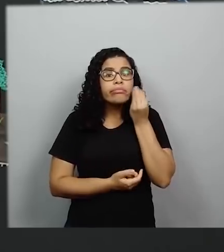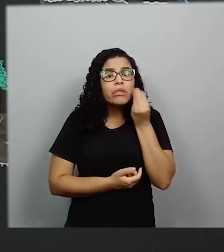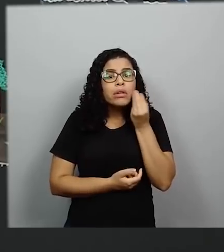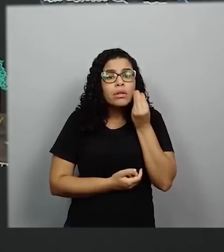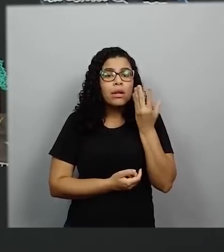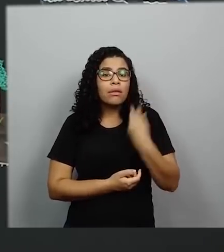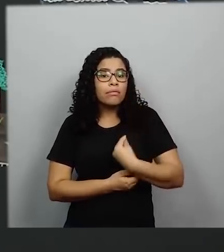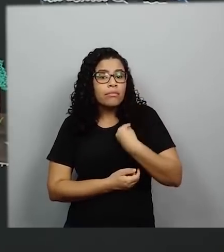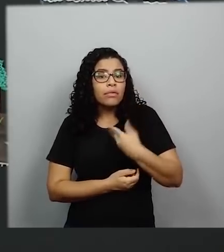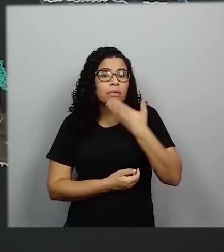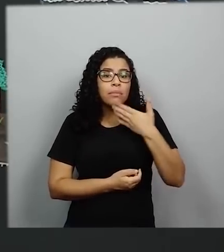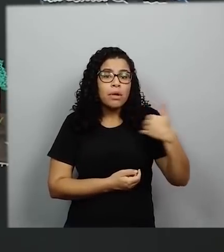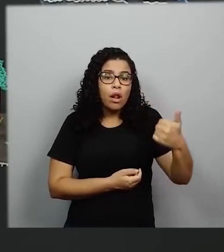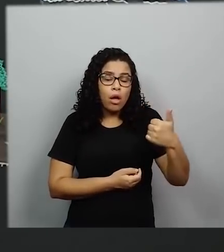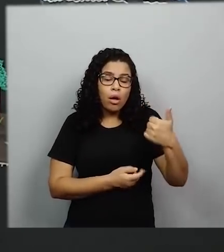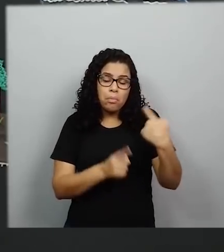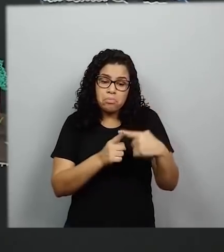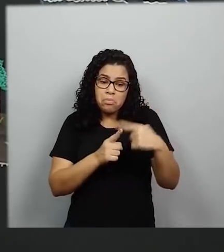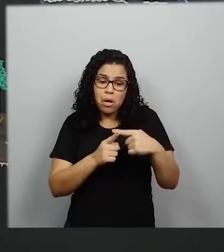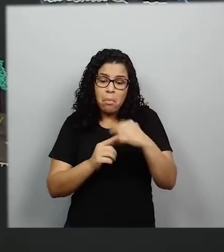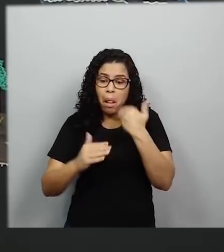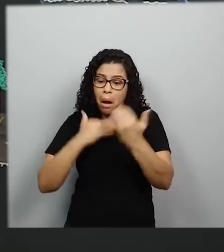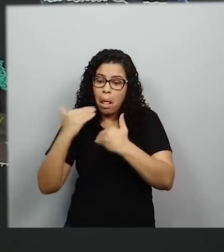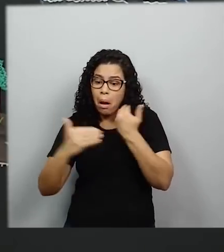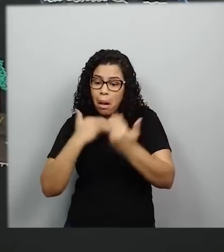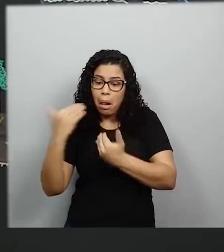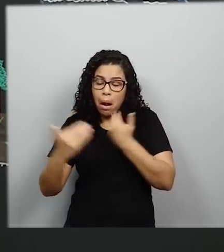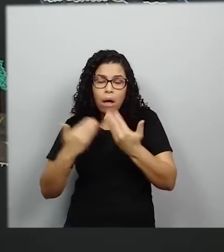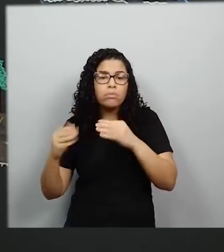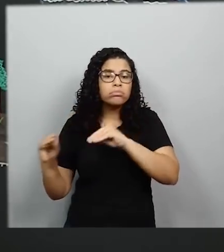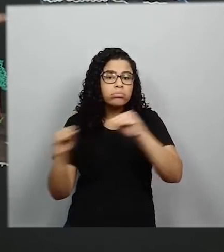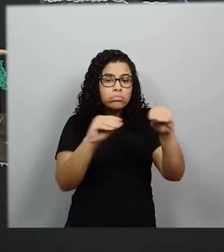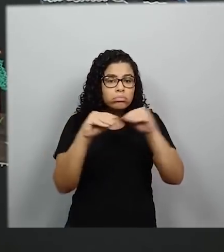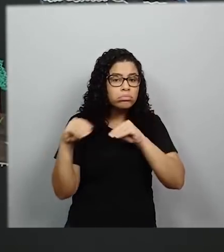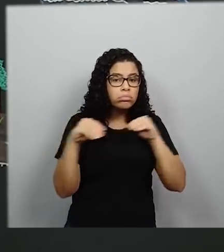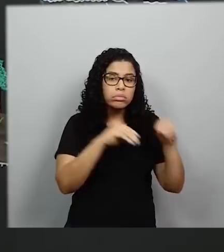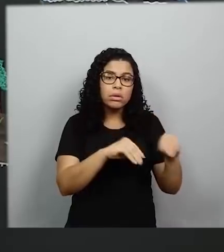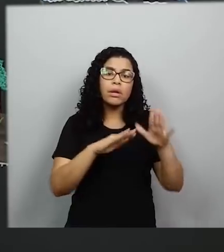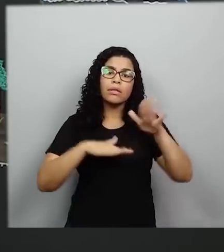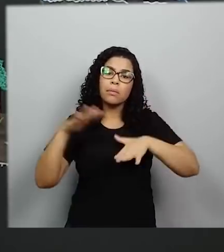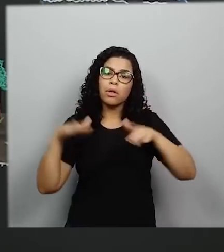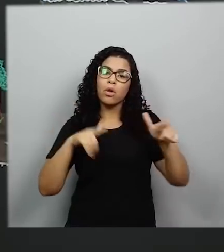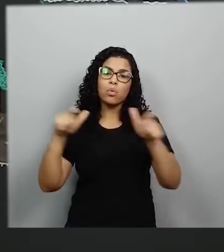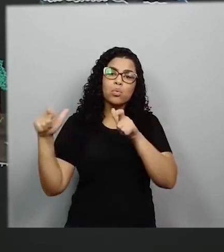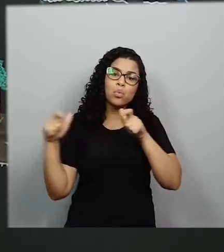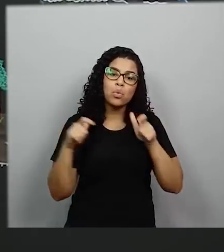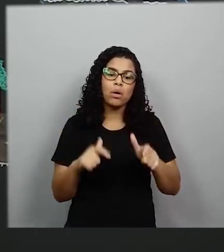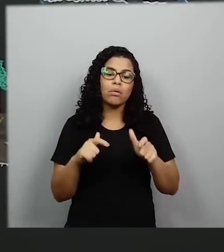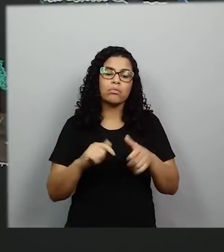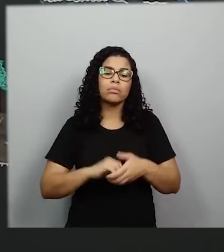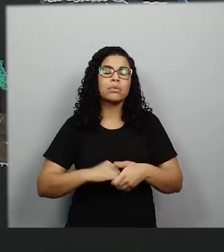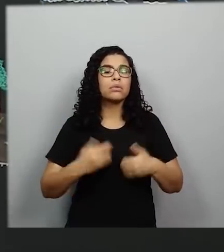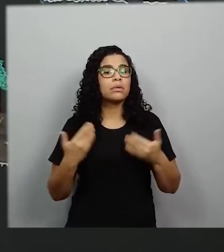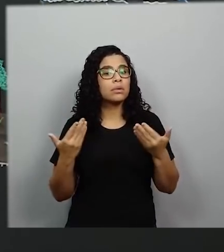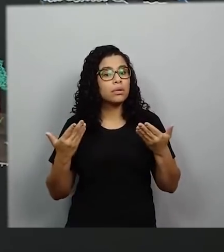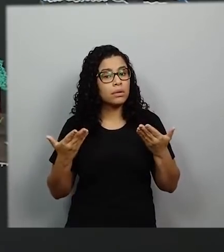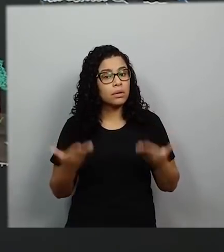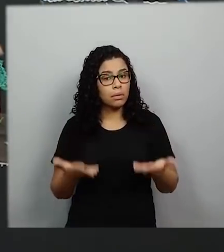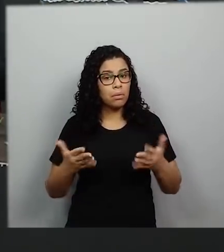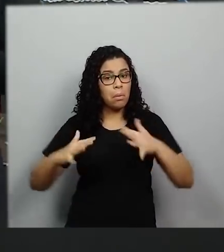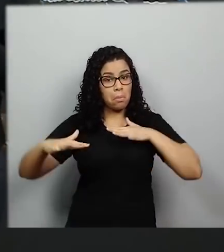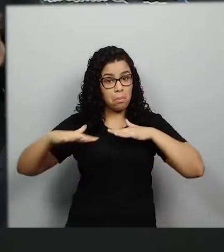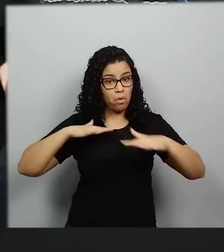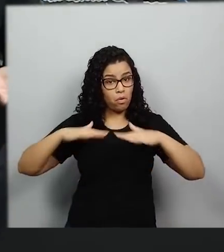vezes essa migração desordenada vai causar um impacto negativo no local de destino. Então,